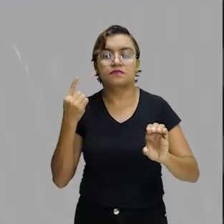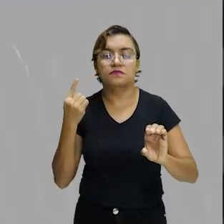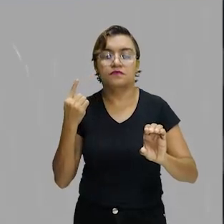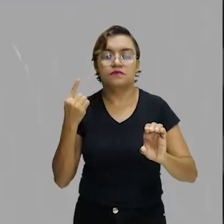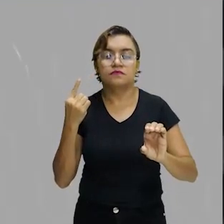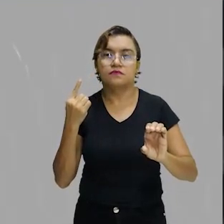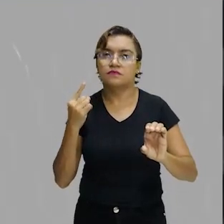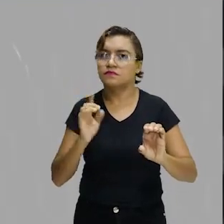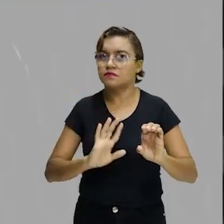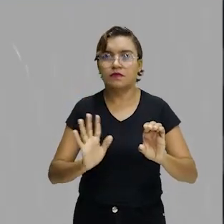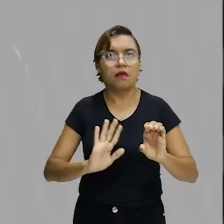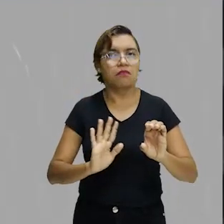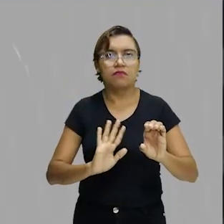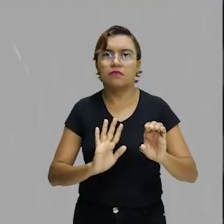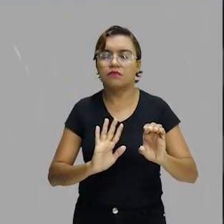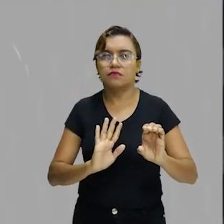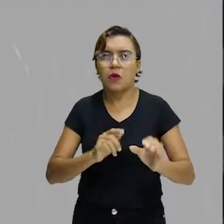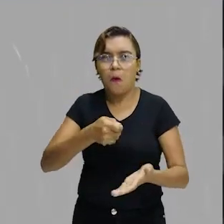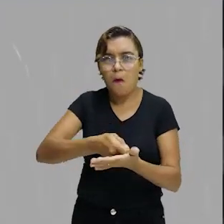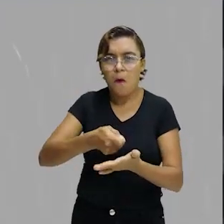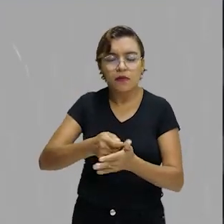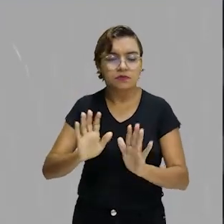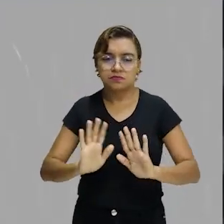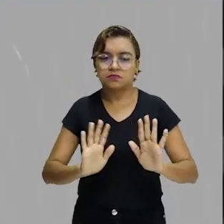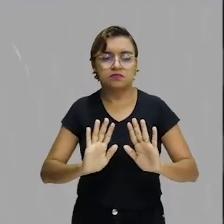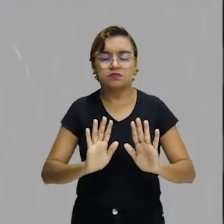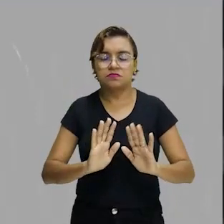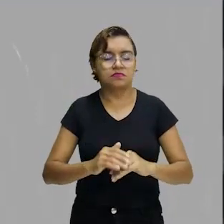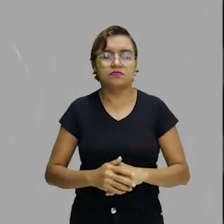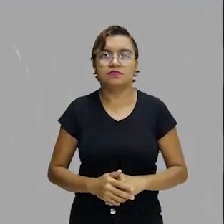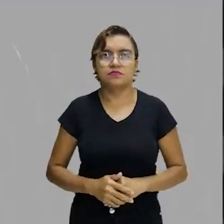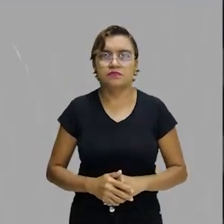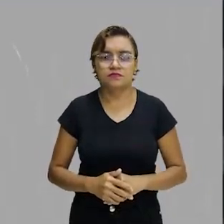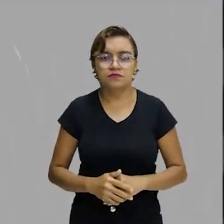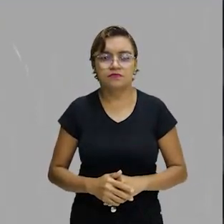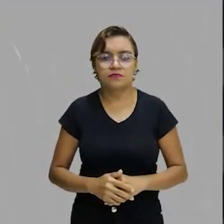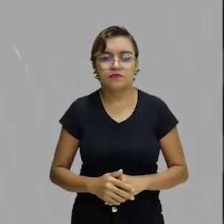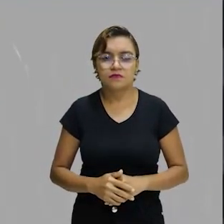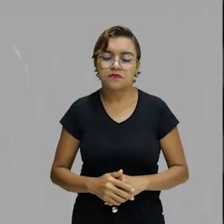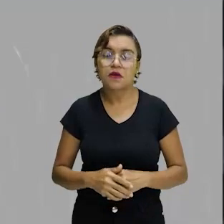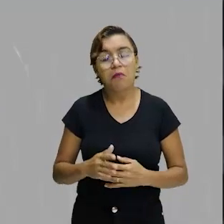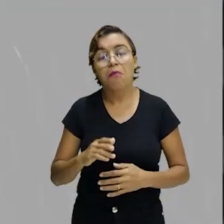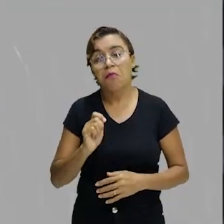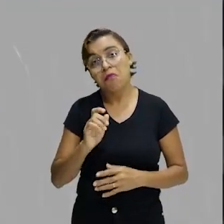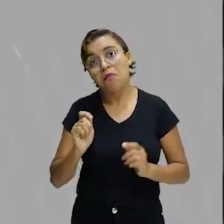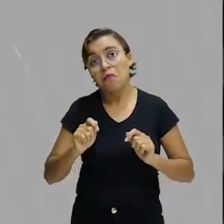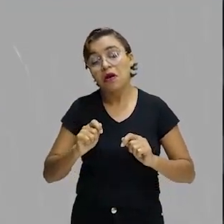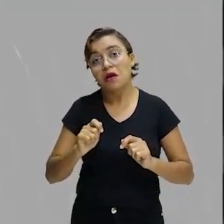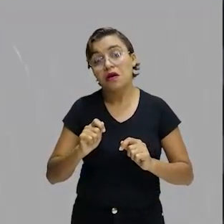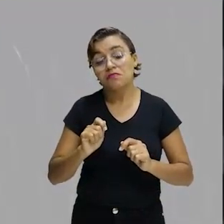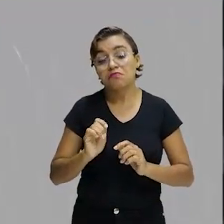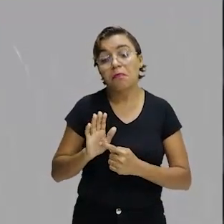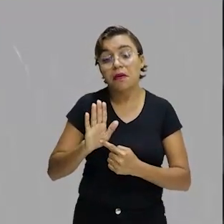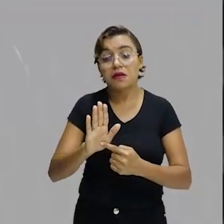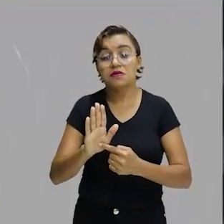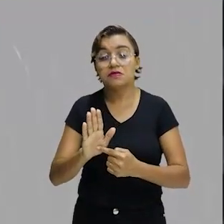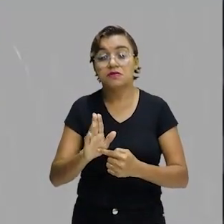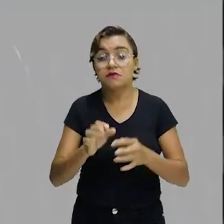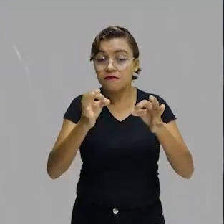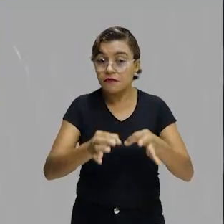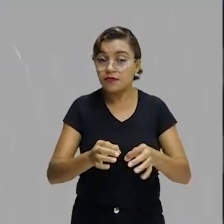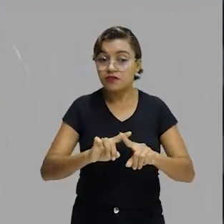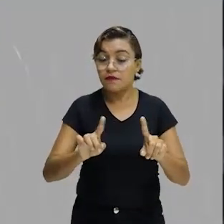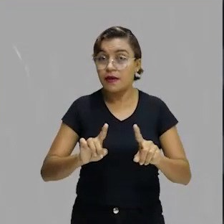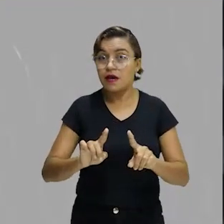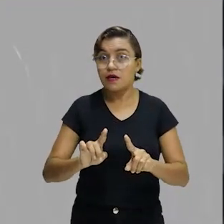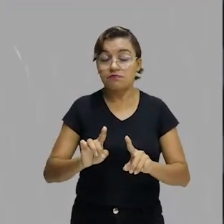as premissas são afirmativas, não é obrigado. Não é por isto. Elas até são afirmativas aqui, mas não é por isso que o silogismo é